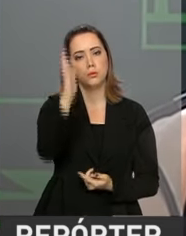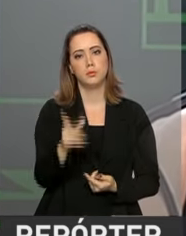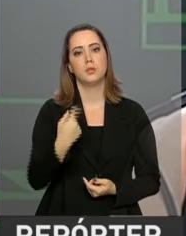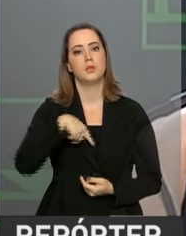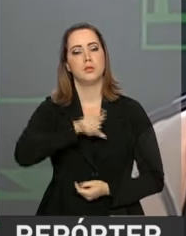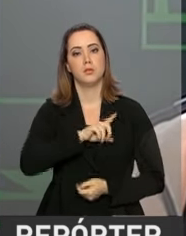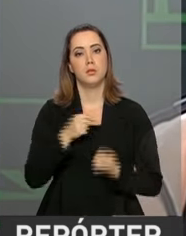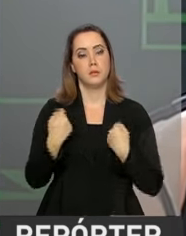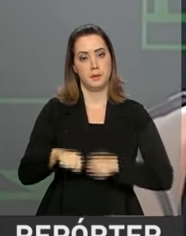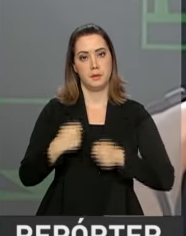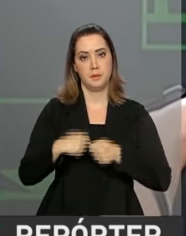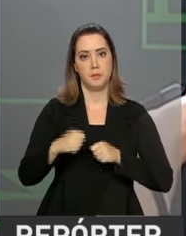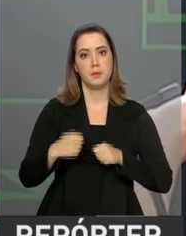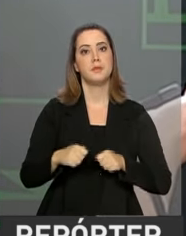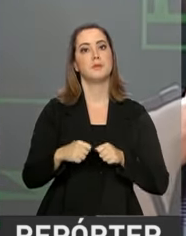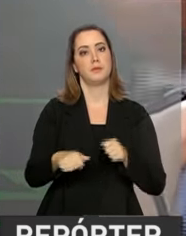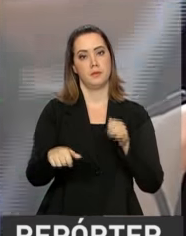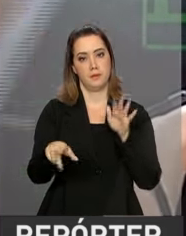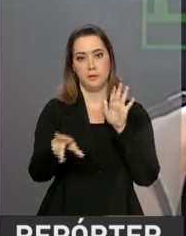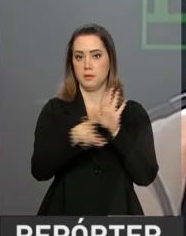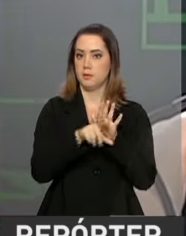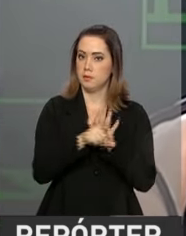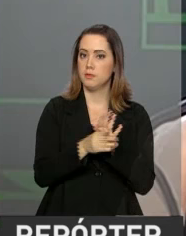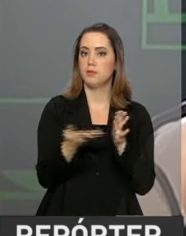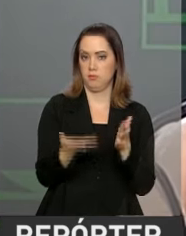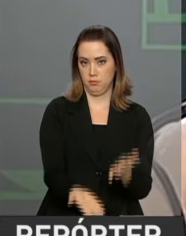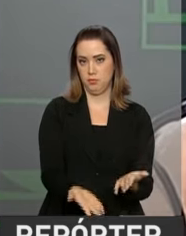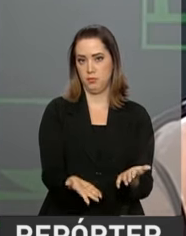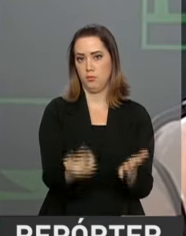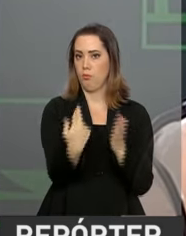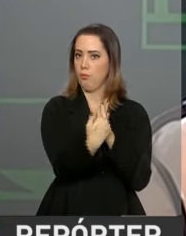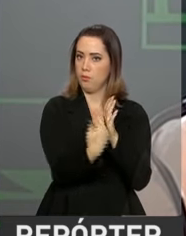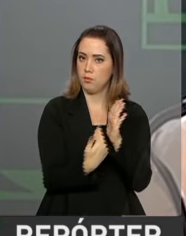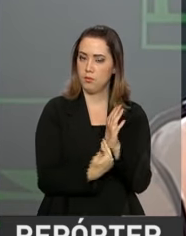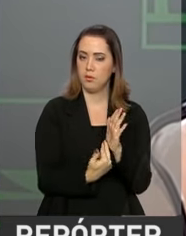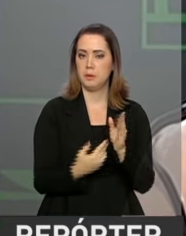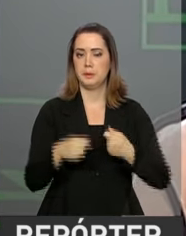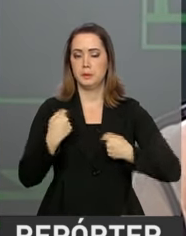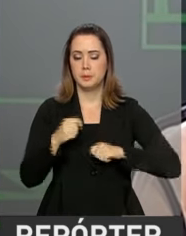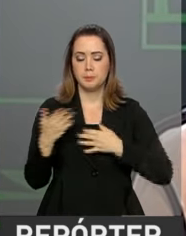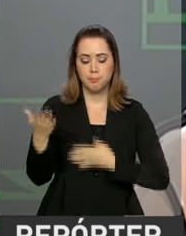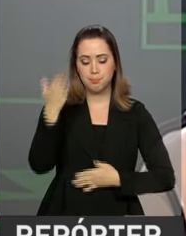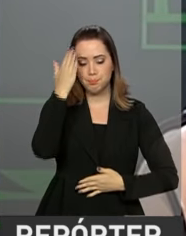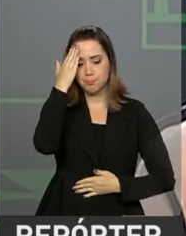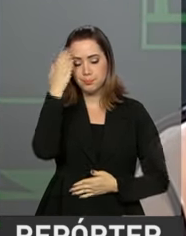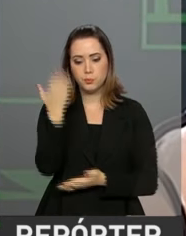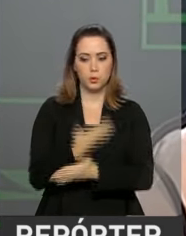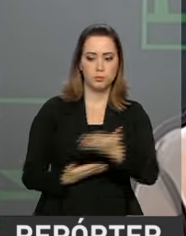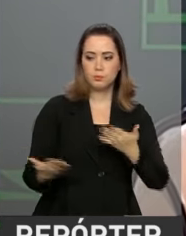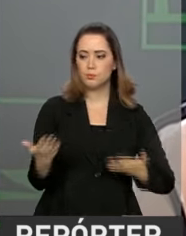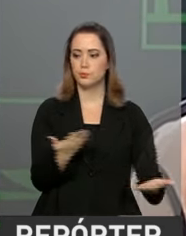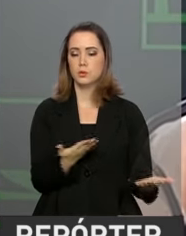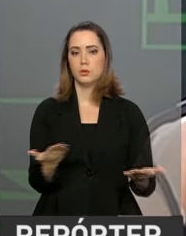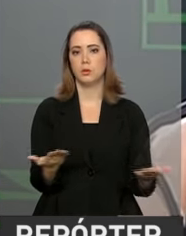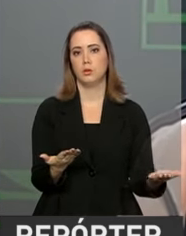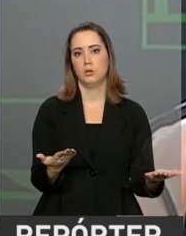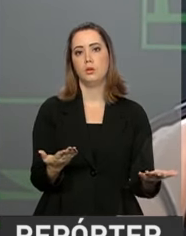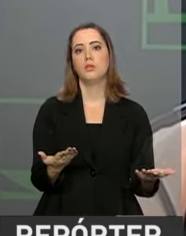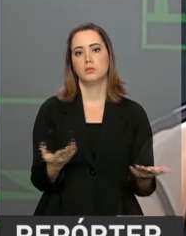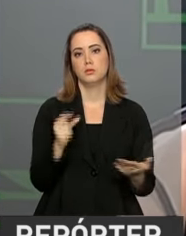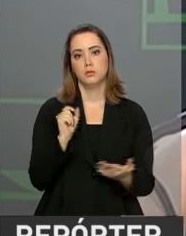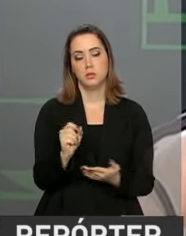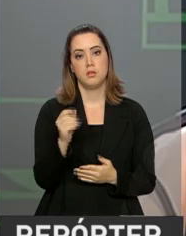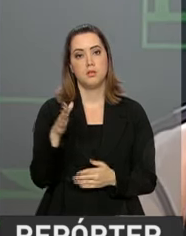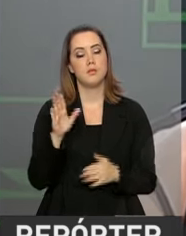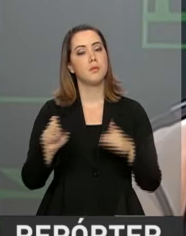no Ministério elaborando um projeto para que haja um meio termo nisso, no sentido de que a